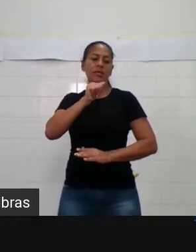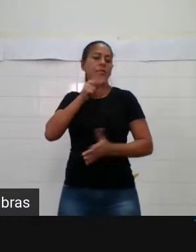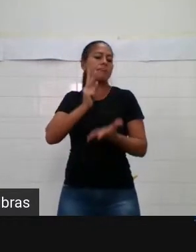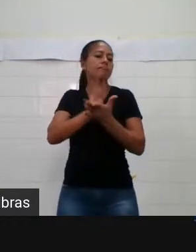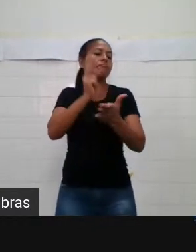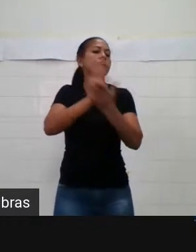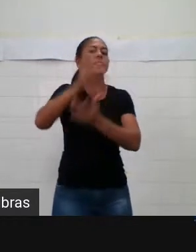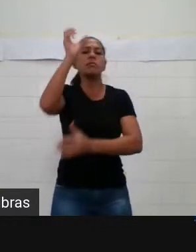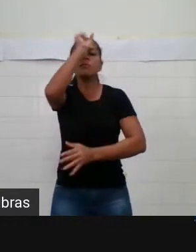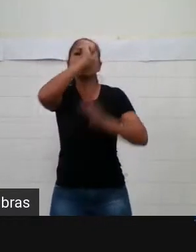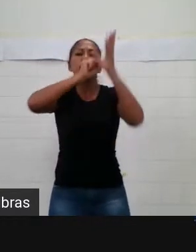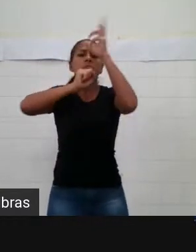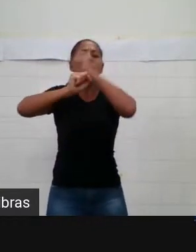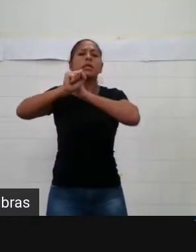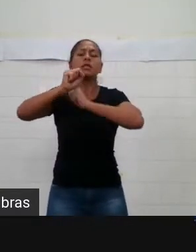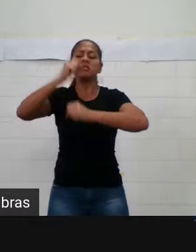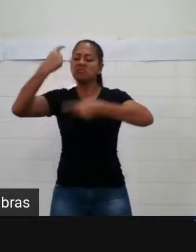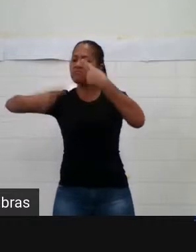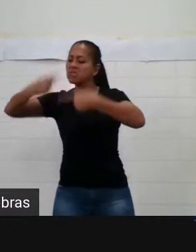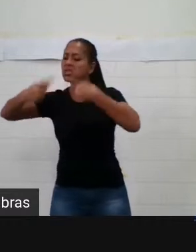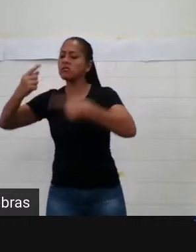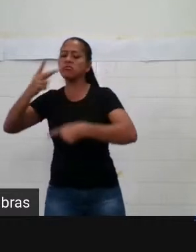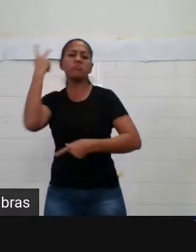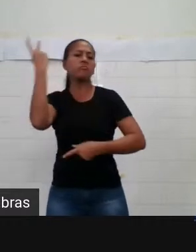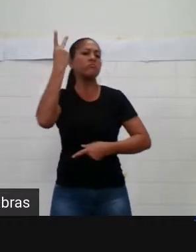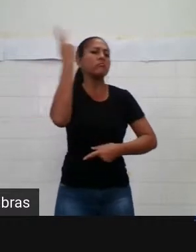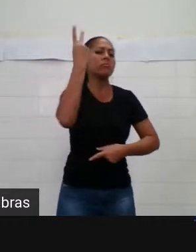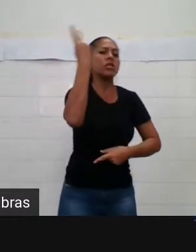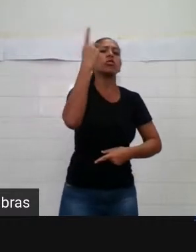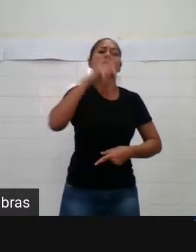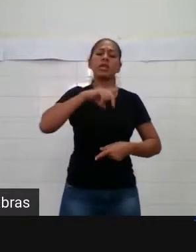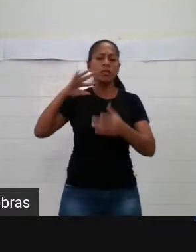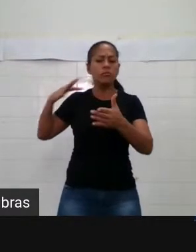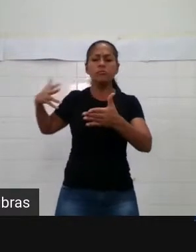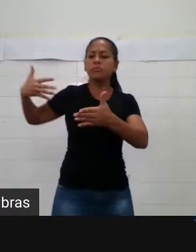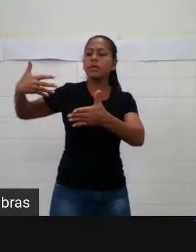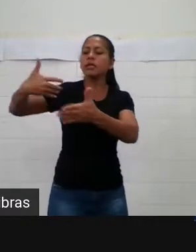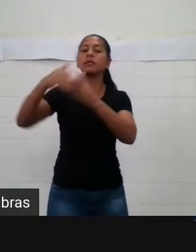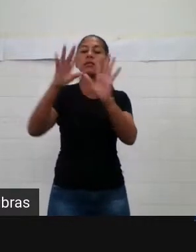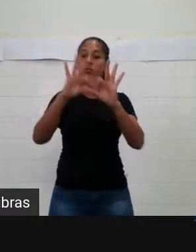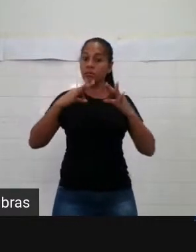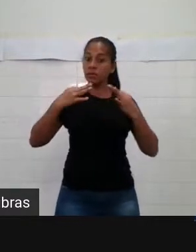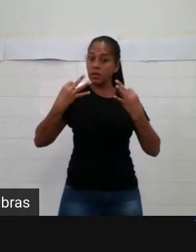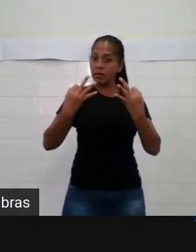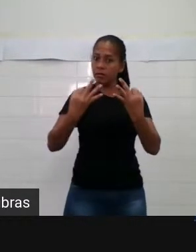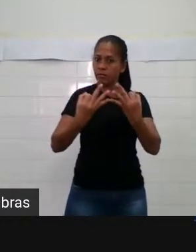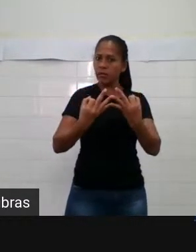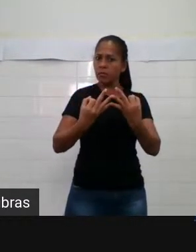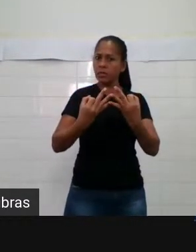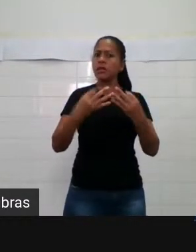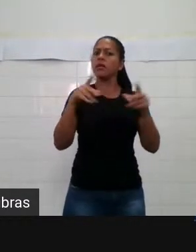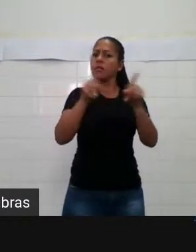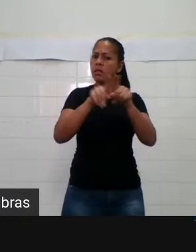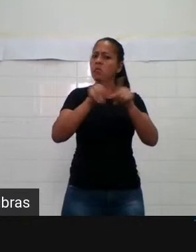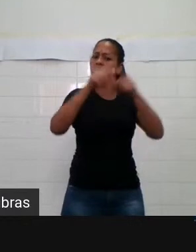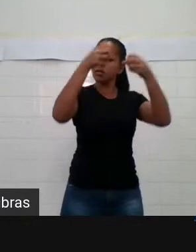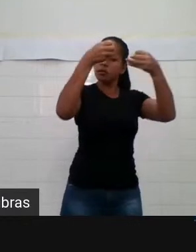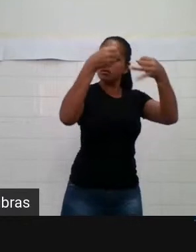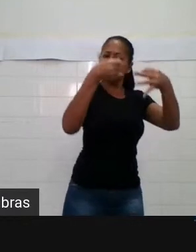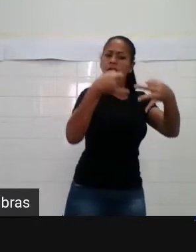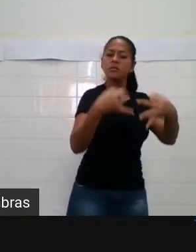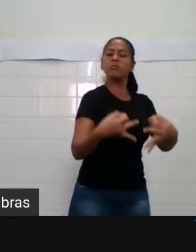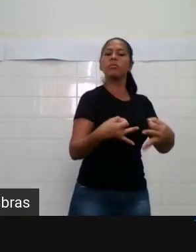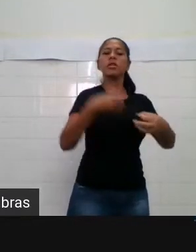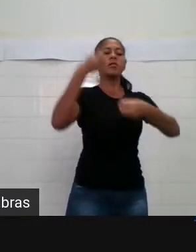a discutir histórias. Então, havia uma tradição na família da Conceição de contar histórias. De contar,